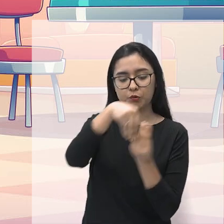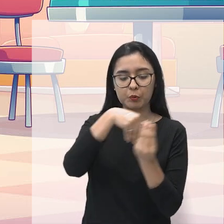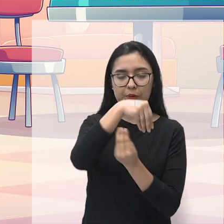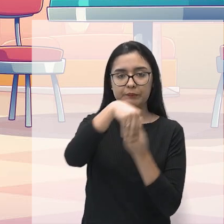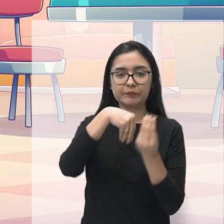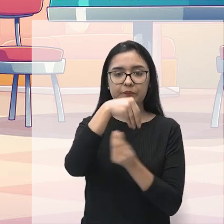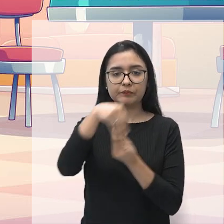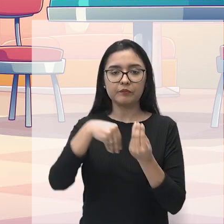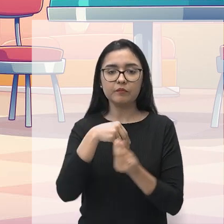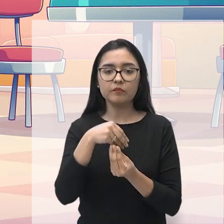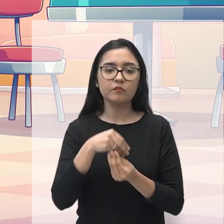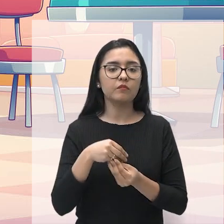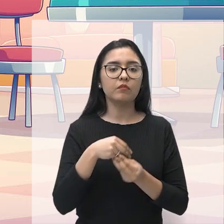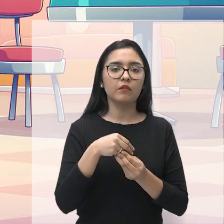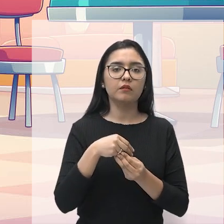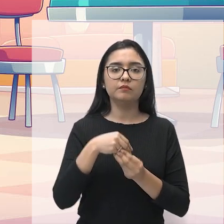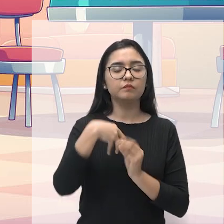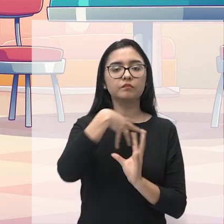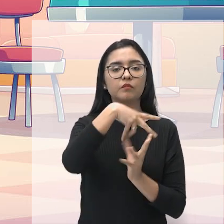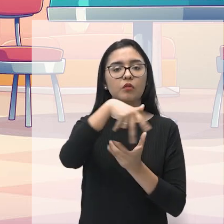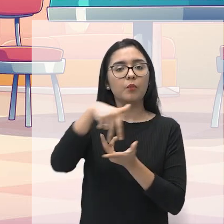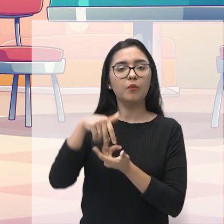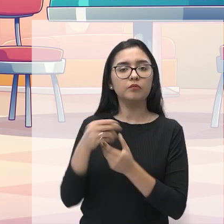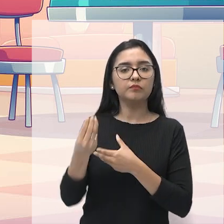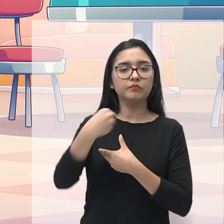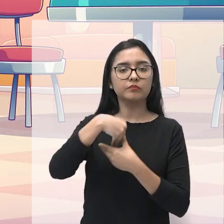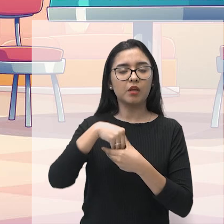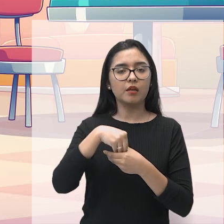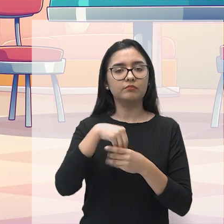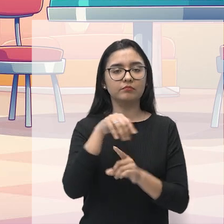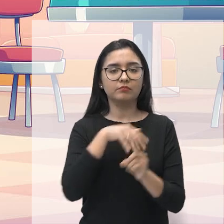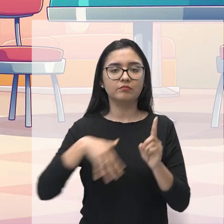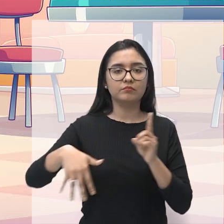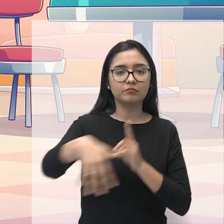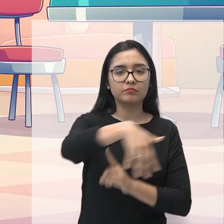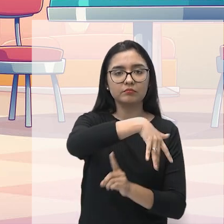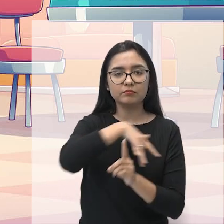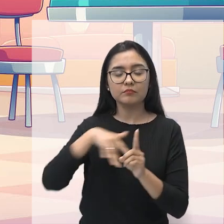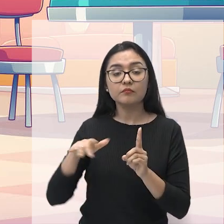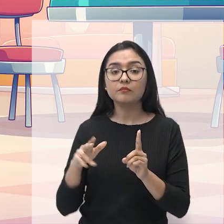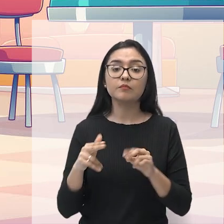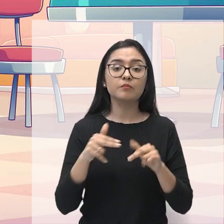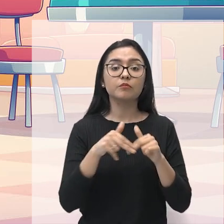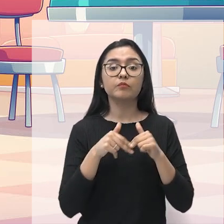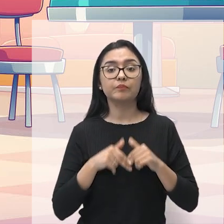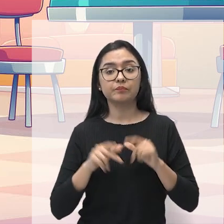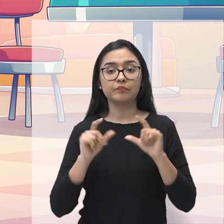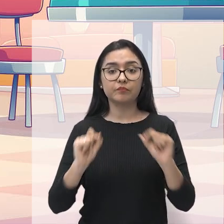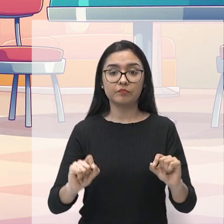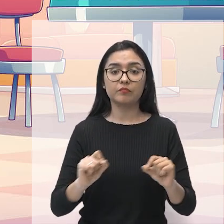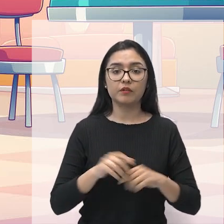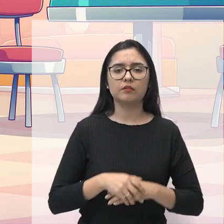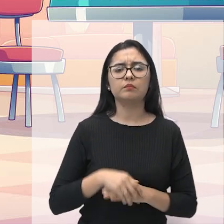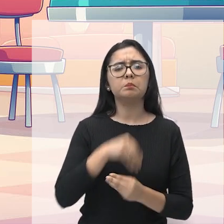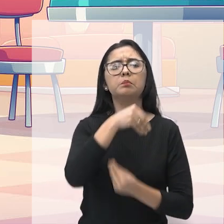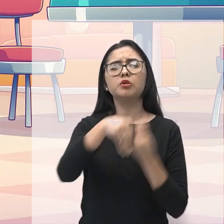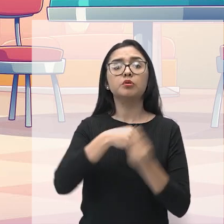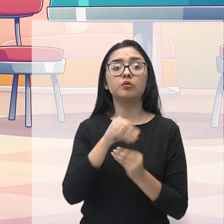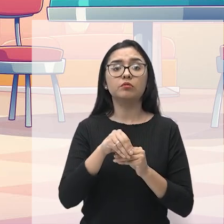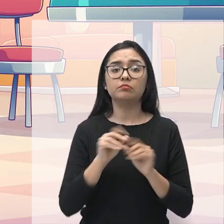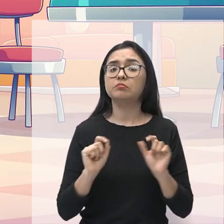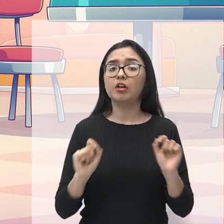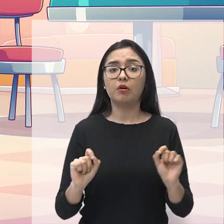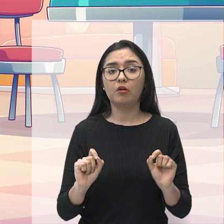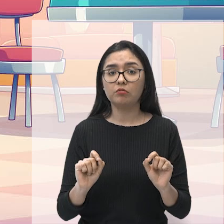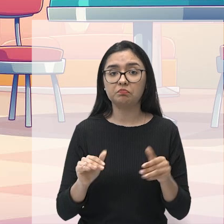estão no mundo ao nosso redor. Por isso que está escrito aí, ó, misturou e